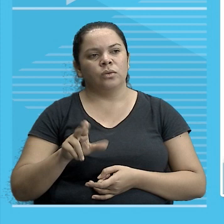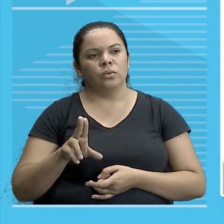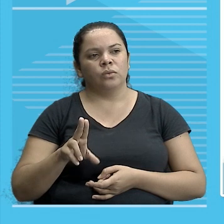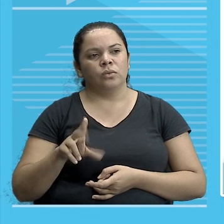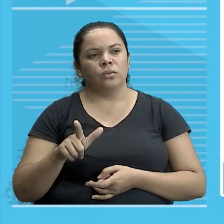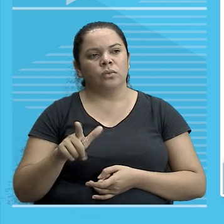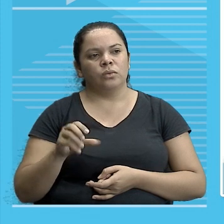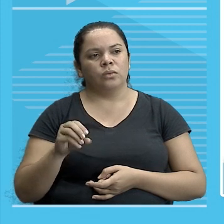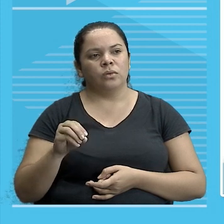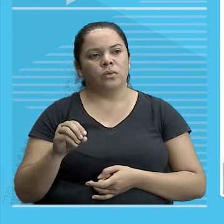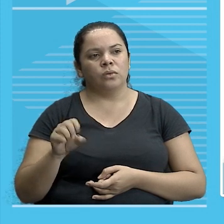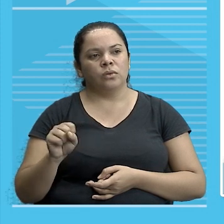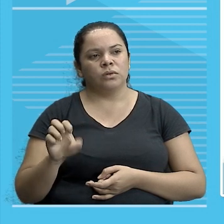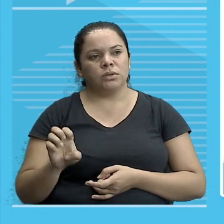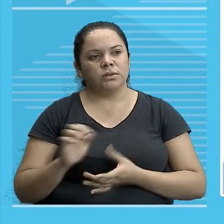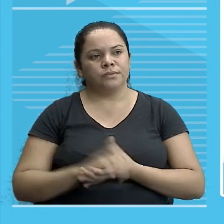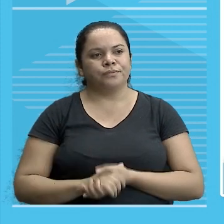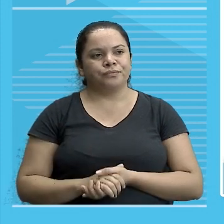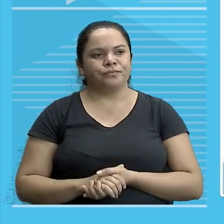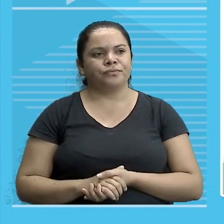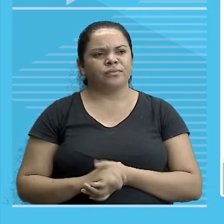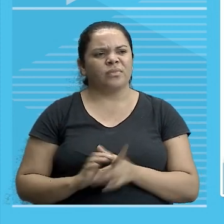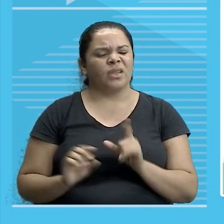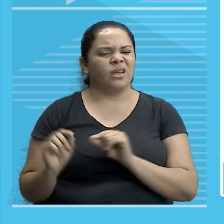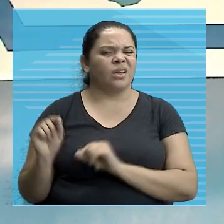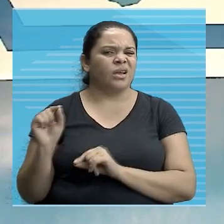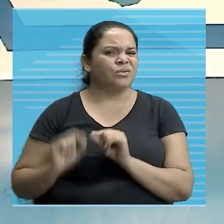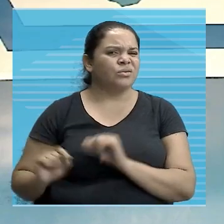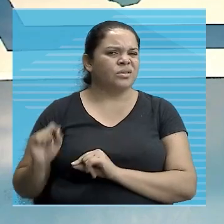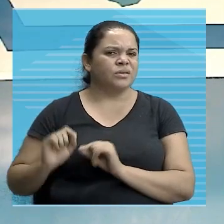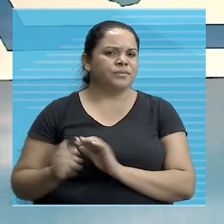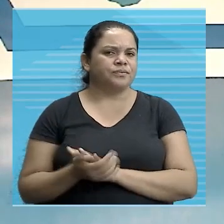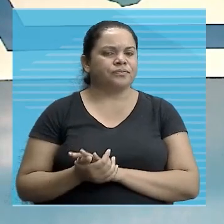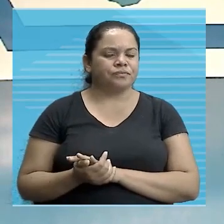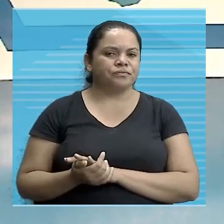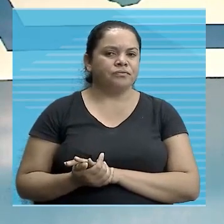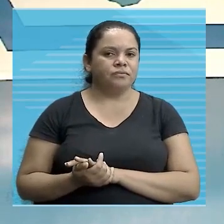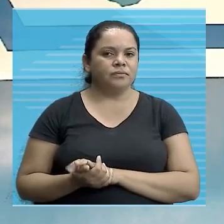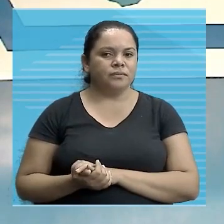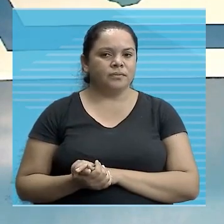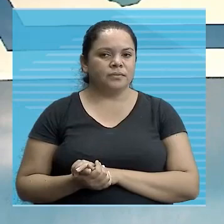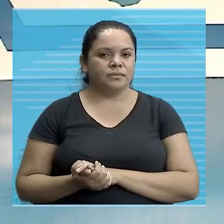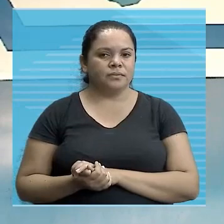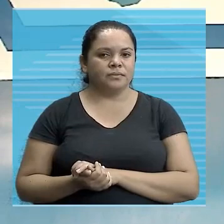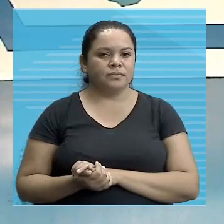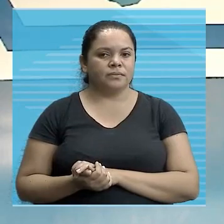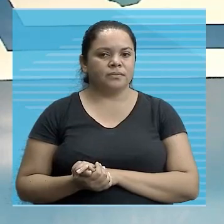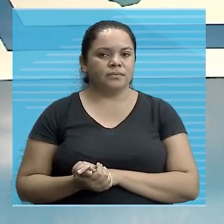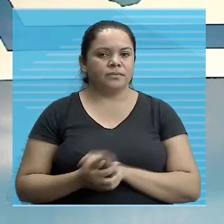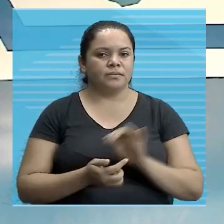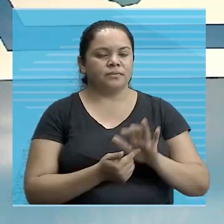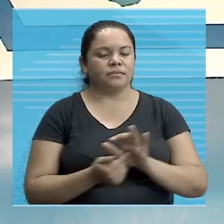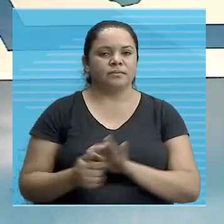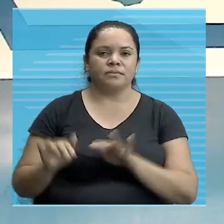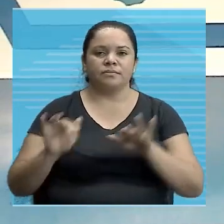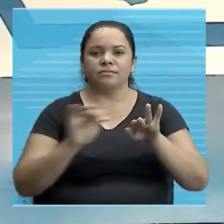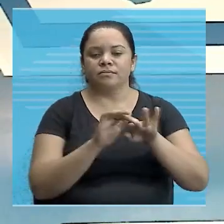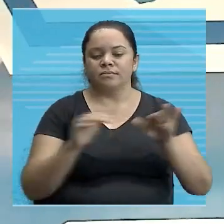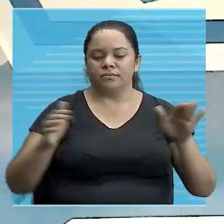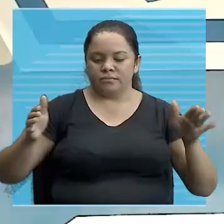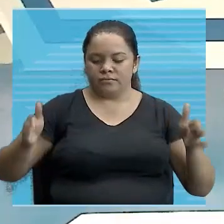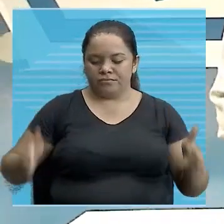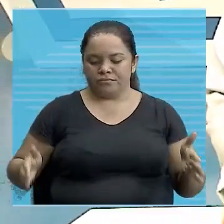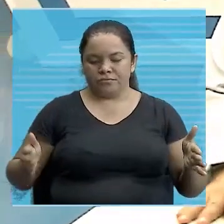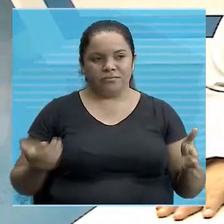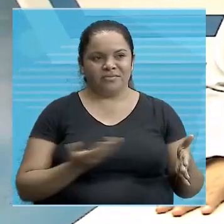Celulose, pessoal, é isso aqui. Volta para cá, Dornelles. Volta para cá. Mostra esse balcão aqui, ó. Mostra essa bancada aqui, ó. É